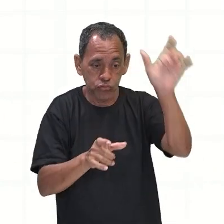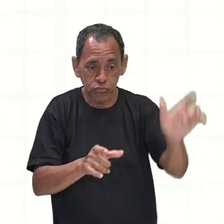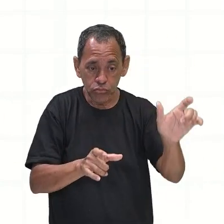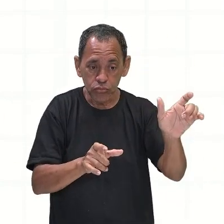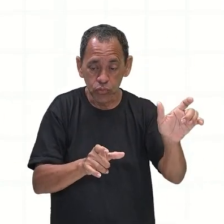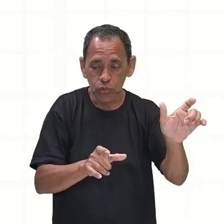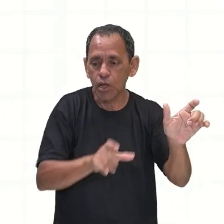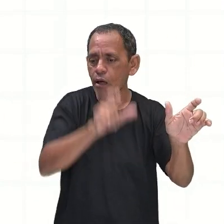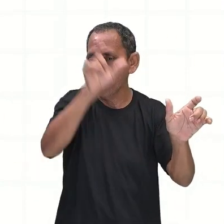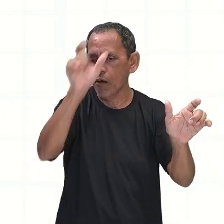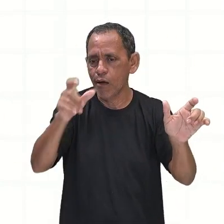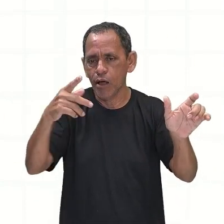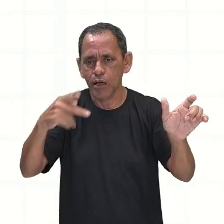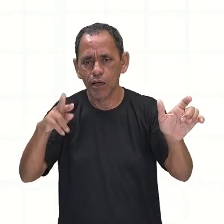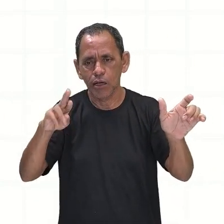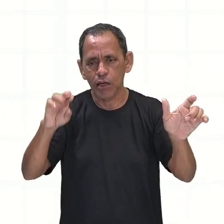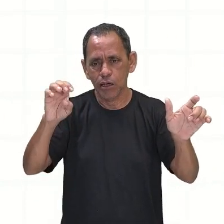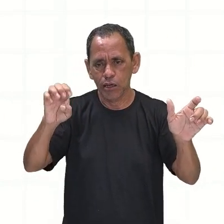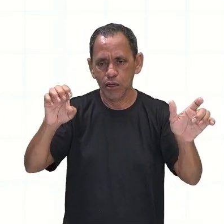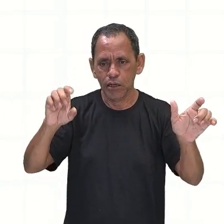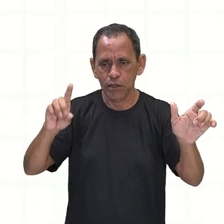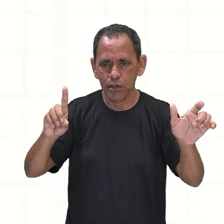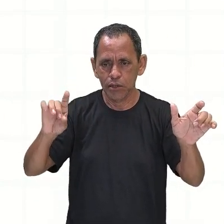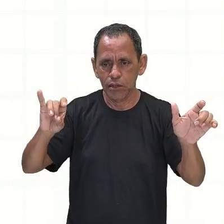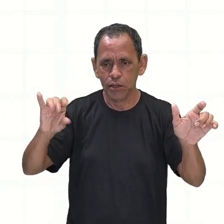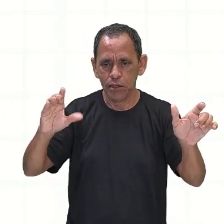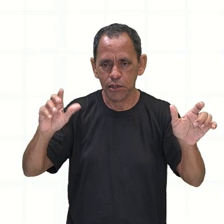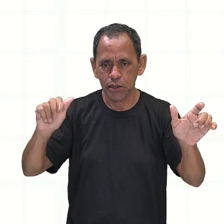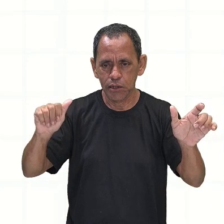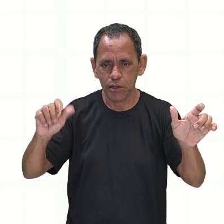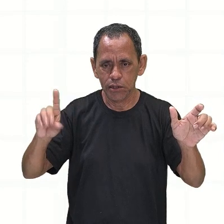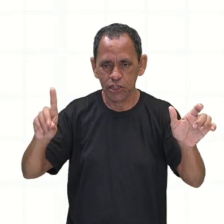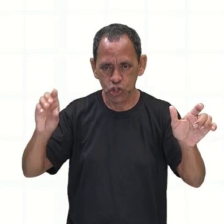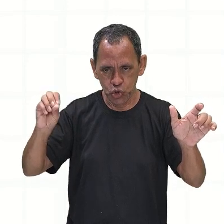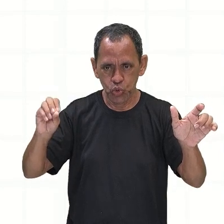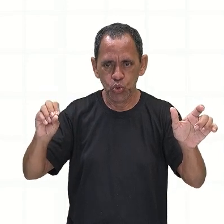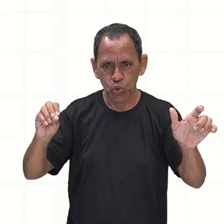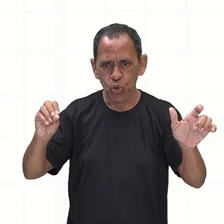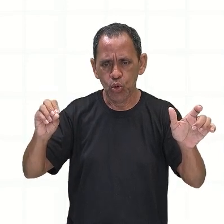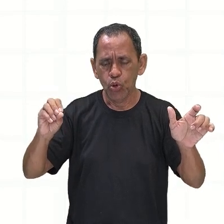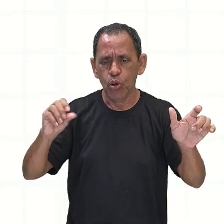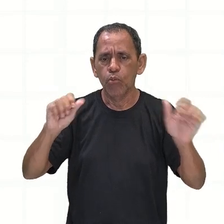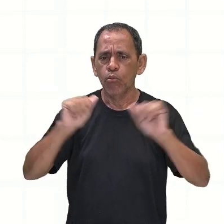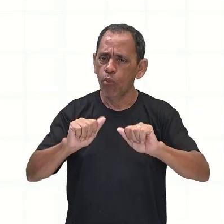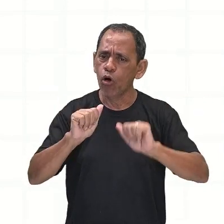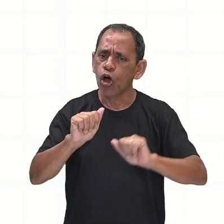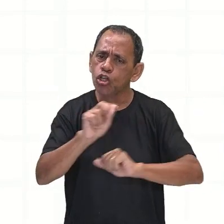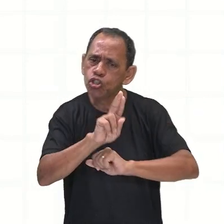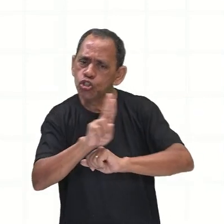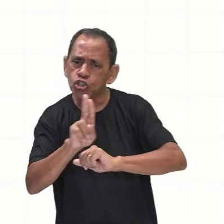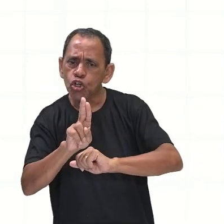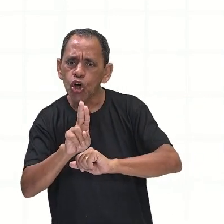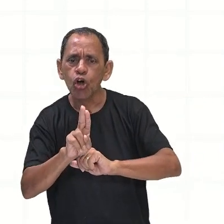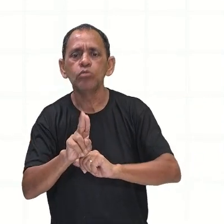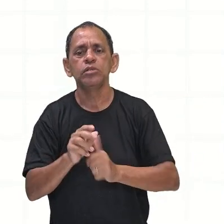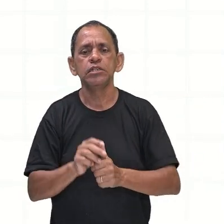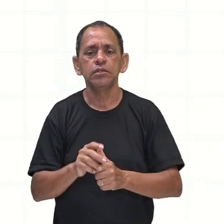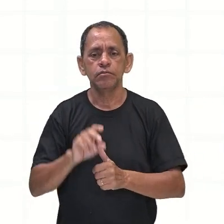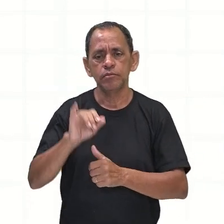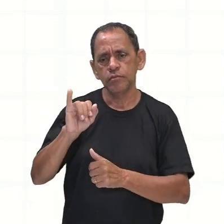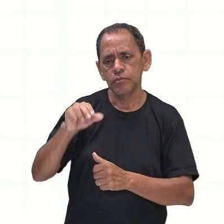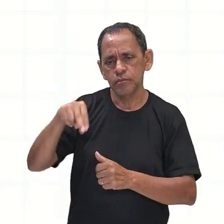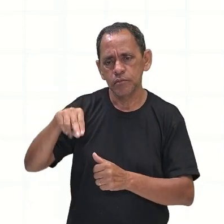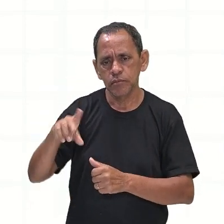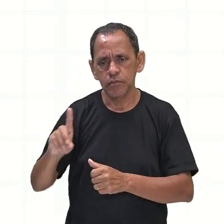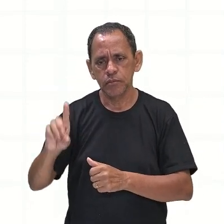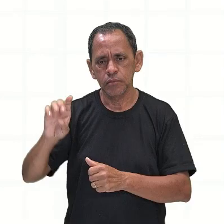predicado, pode ser também chamado de termo independente. Isso daí é importante, ok, gente?